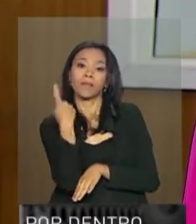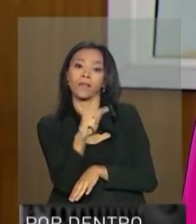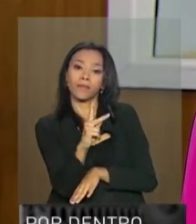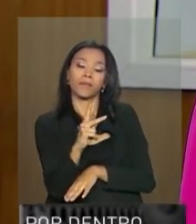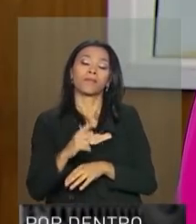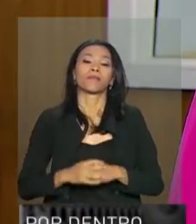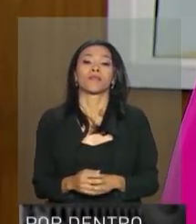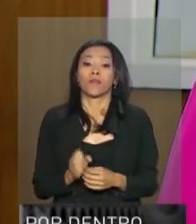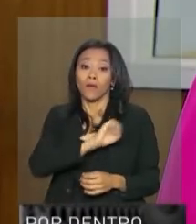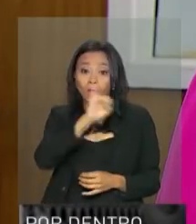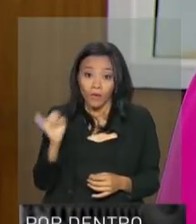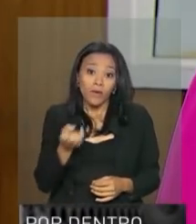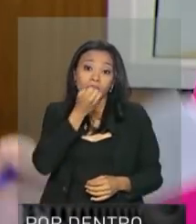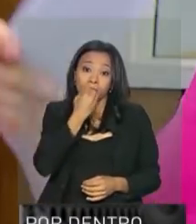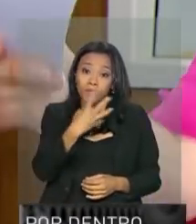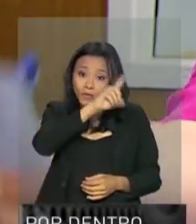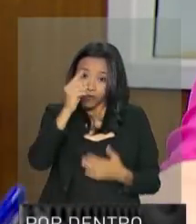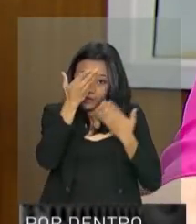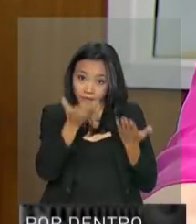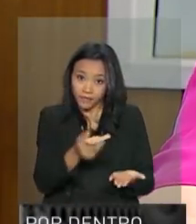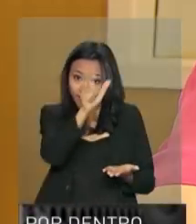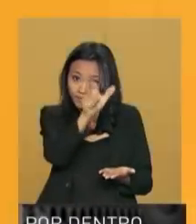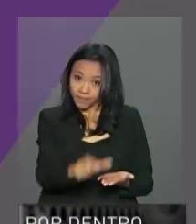Guaíba. Olá, Guilherme, muito bom dia para você.